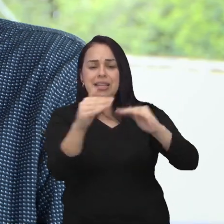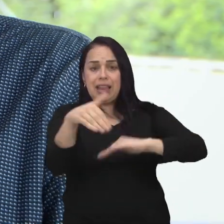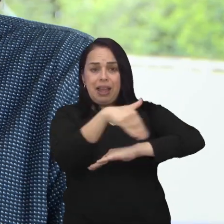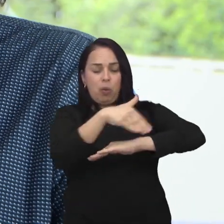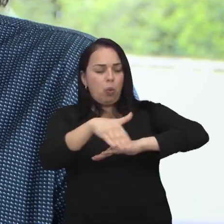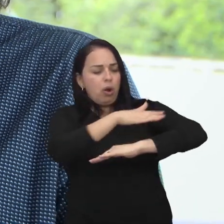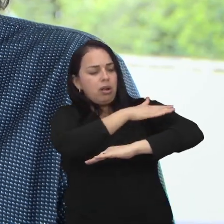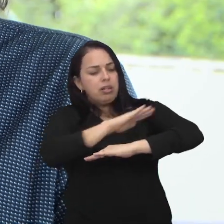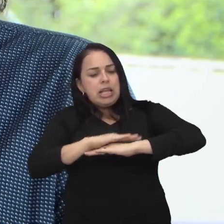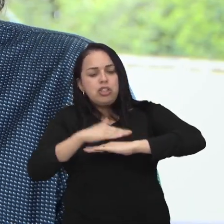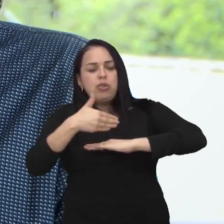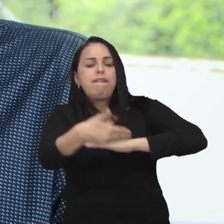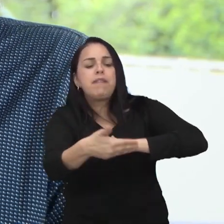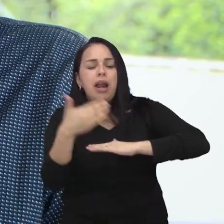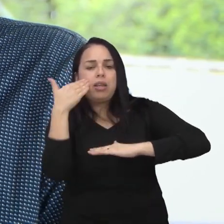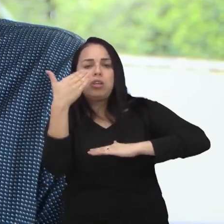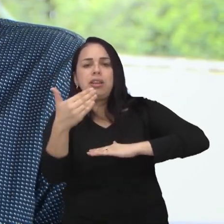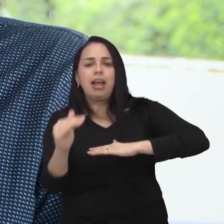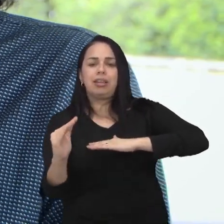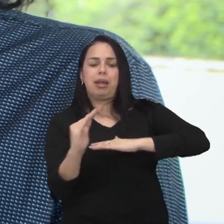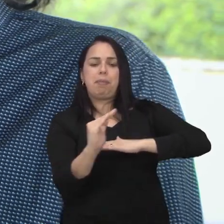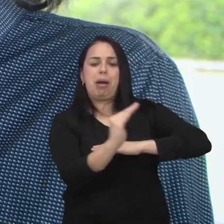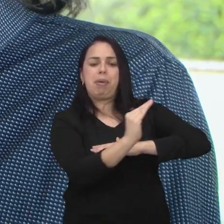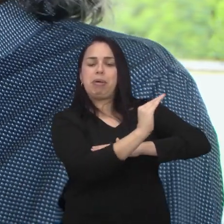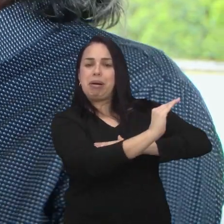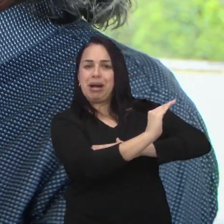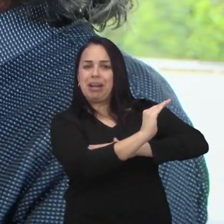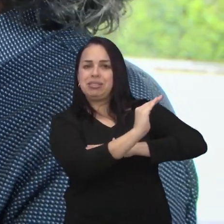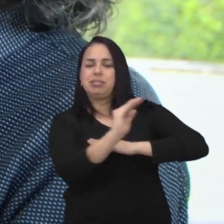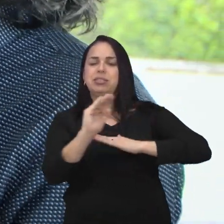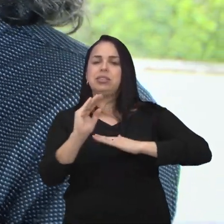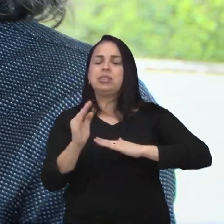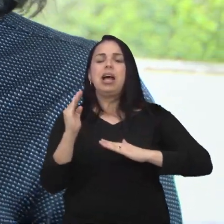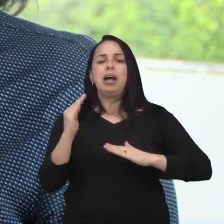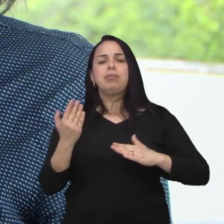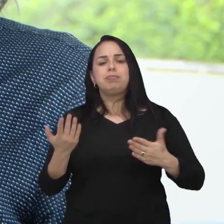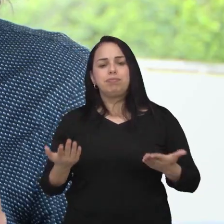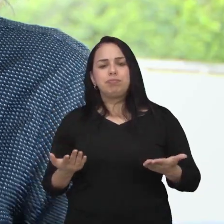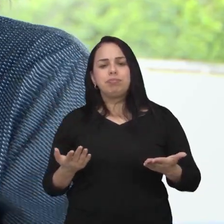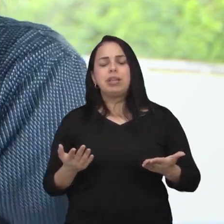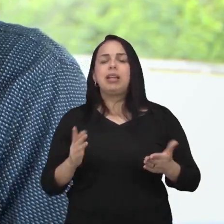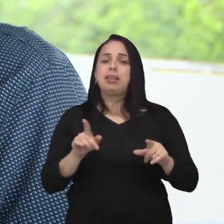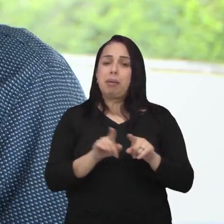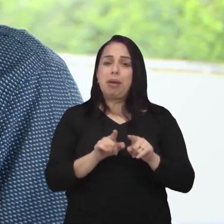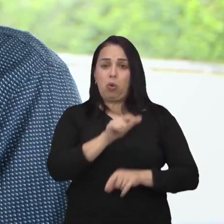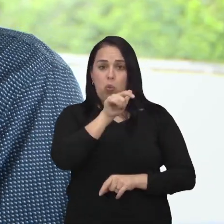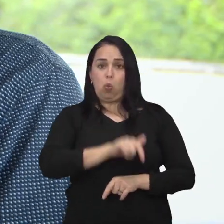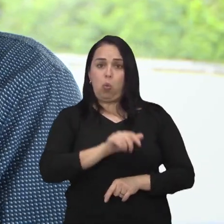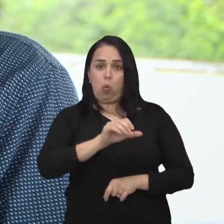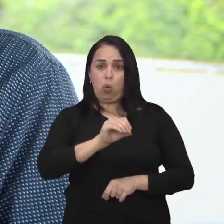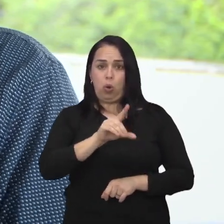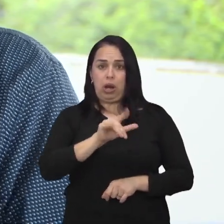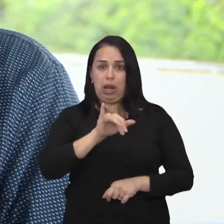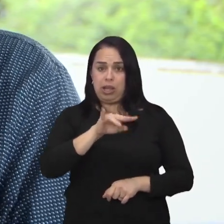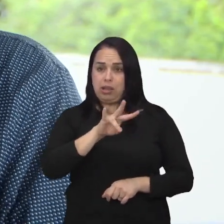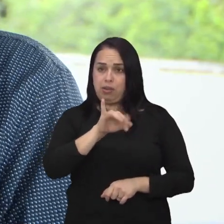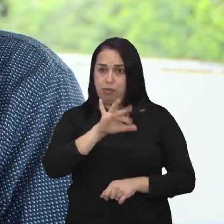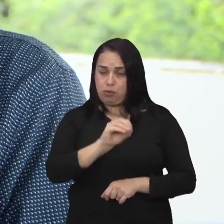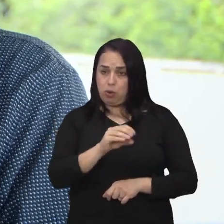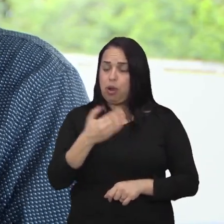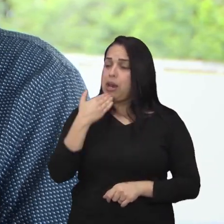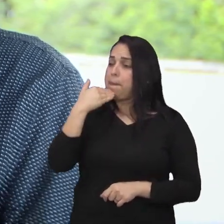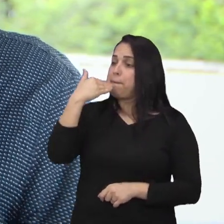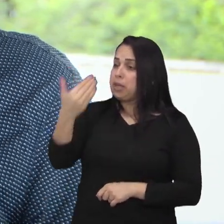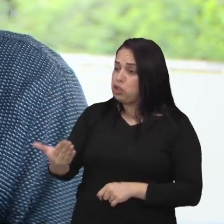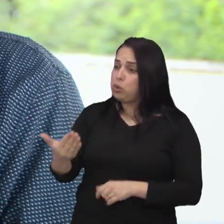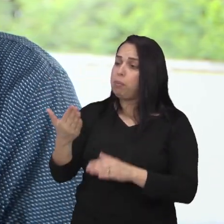atual Avenida Olivo Gomes. E diante de uma encomenda como da casa, feita pelo Olivo